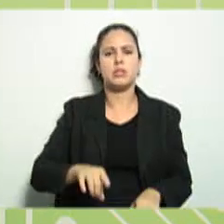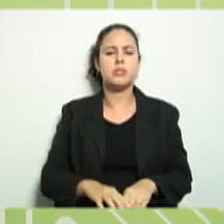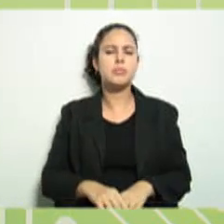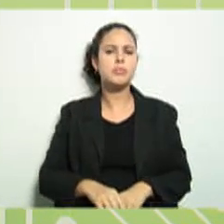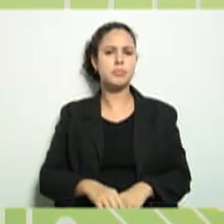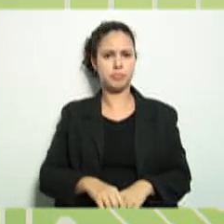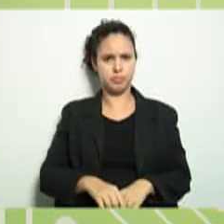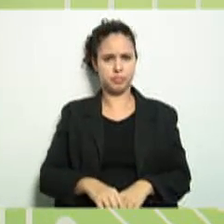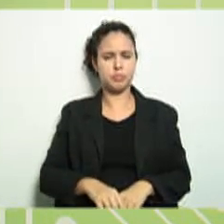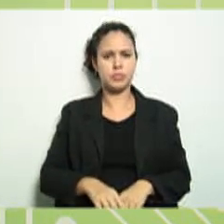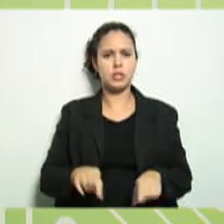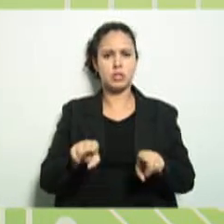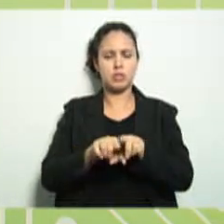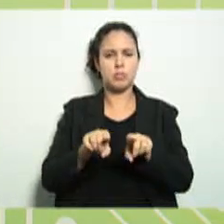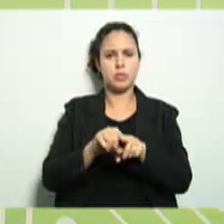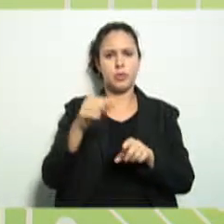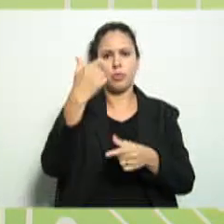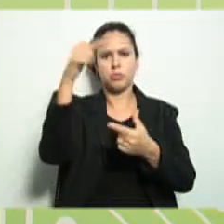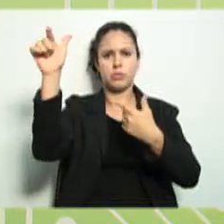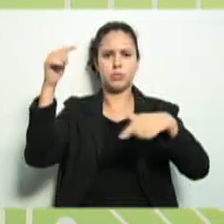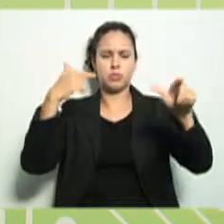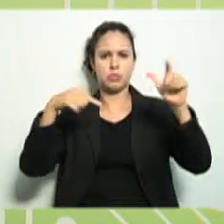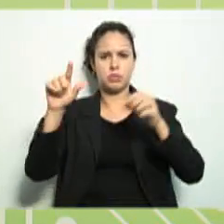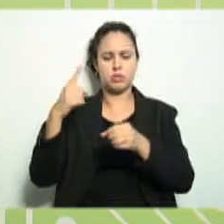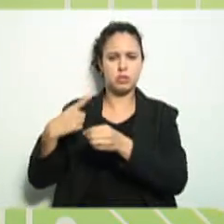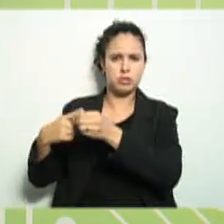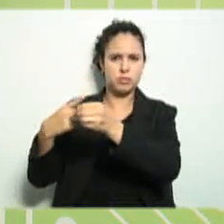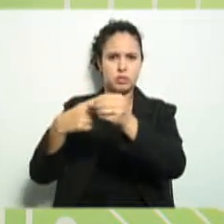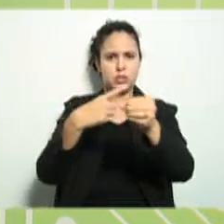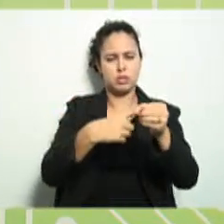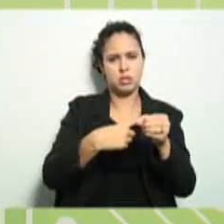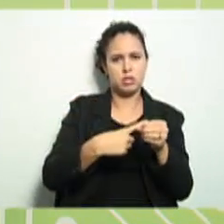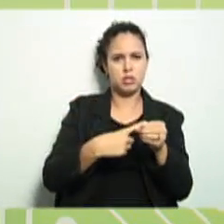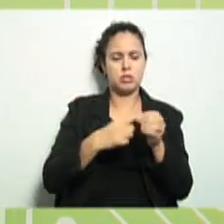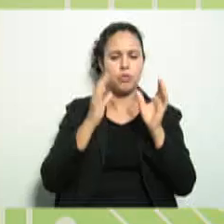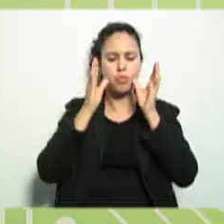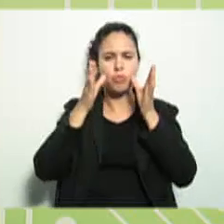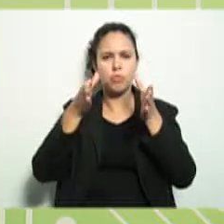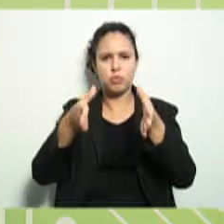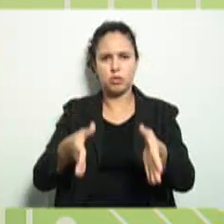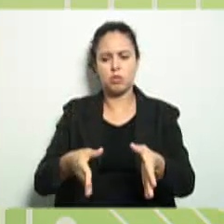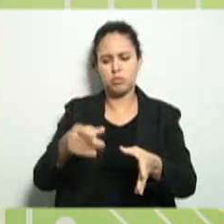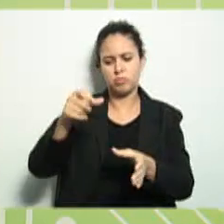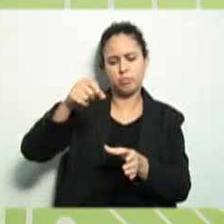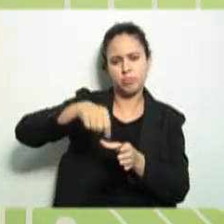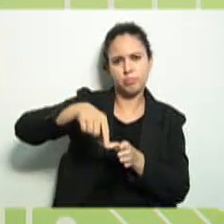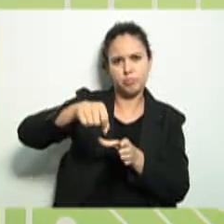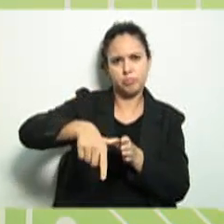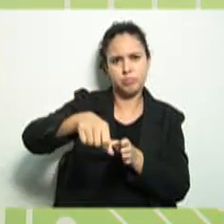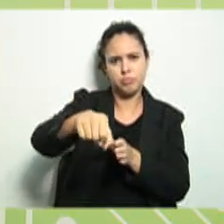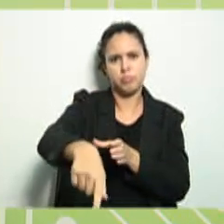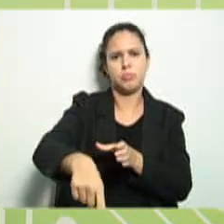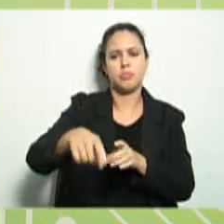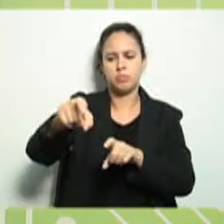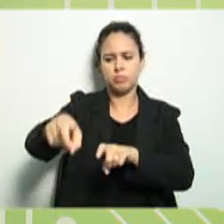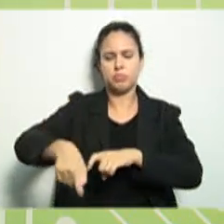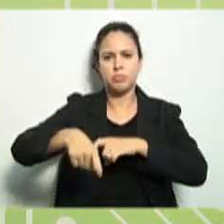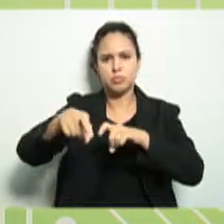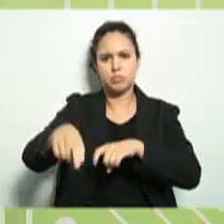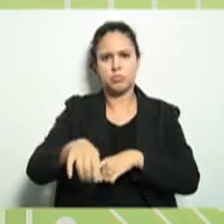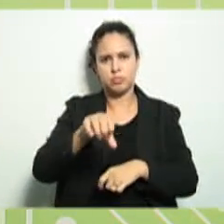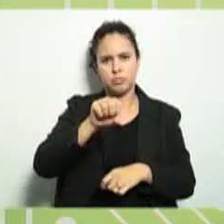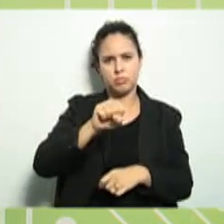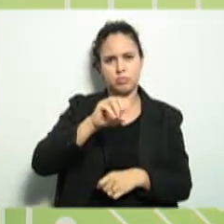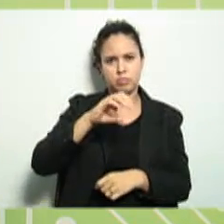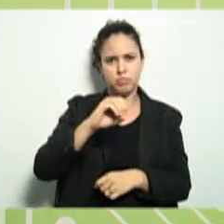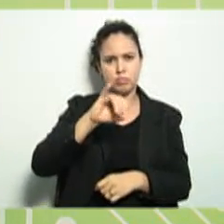da agropecuária, dedicadas à plantação da soja, à pecuária, à plantação de café, à piscicultura, que